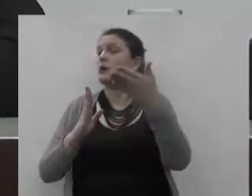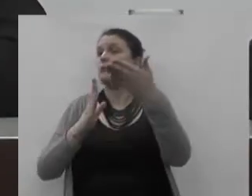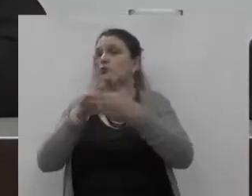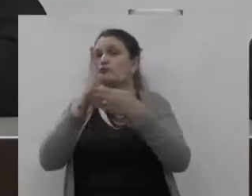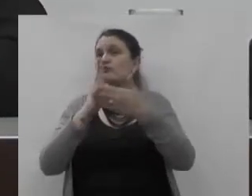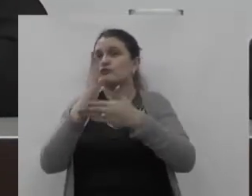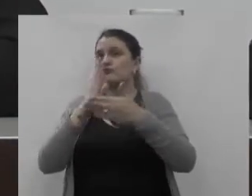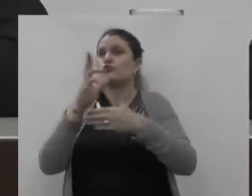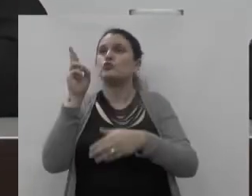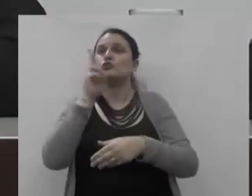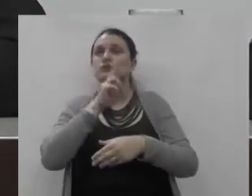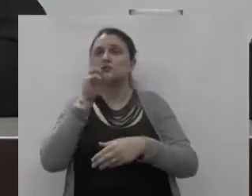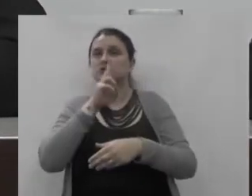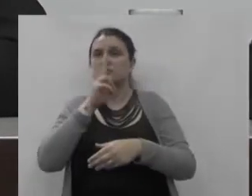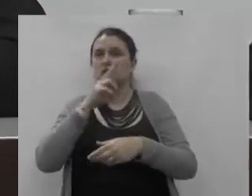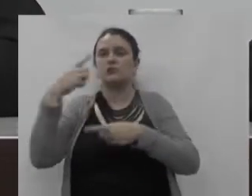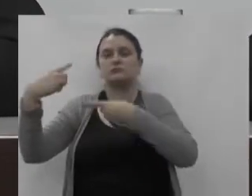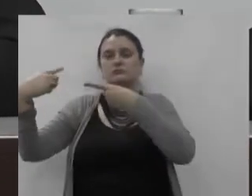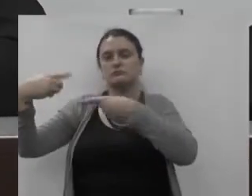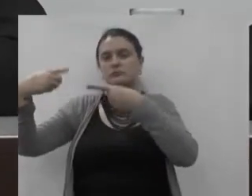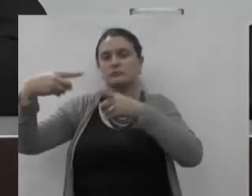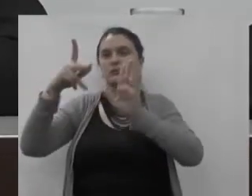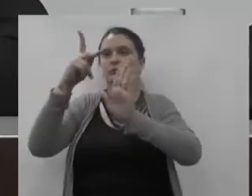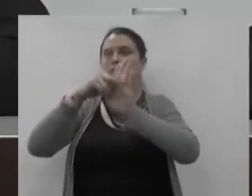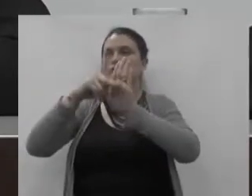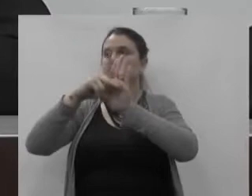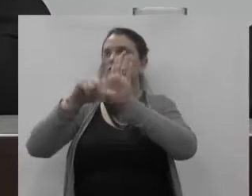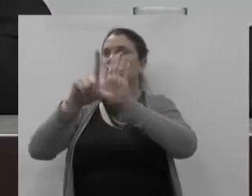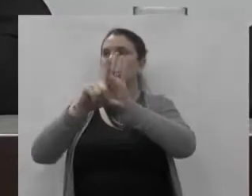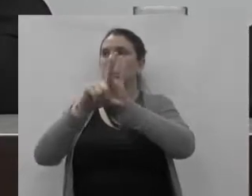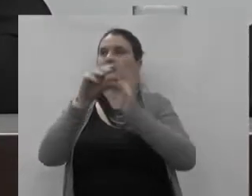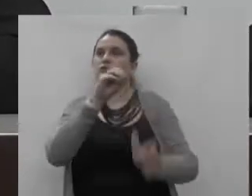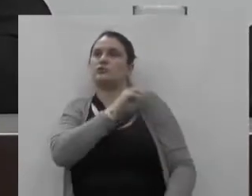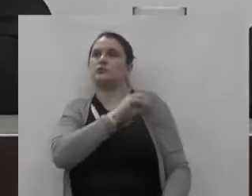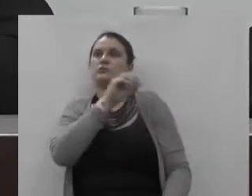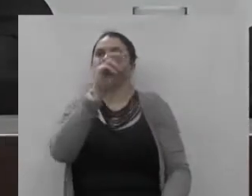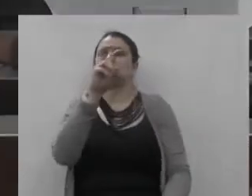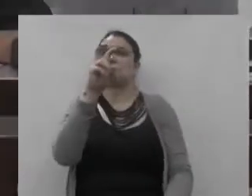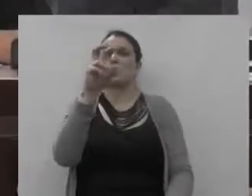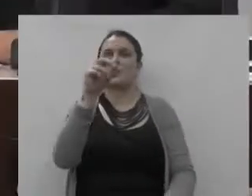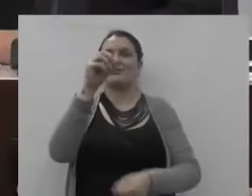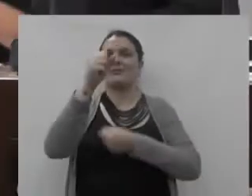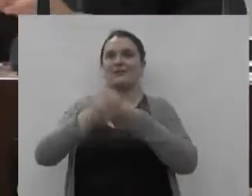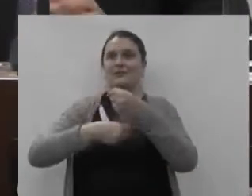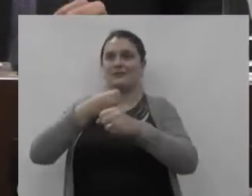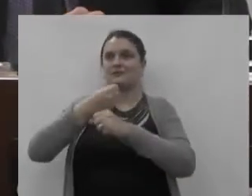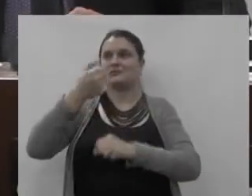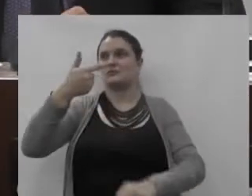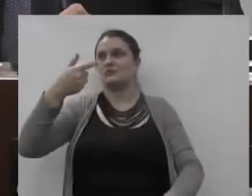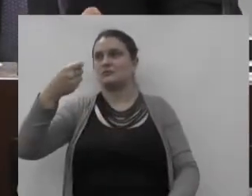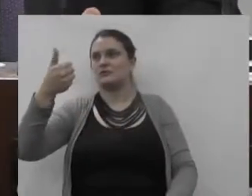Aprovado, então, o regime de urgência no projeto de lei ordinário número 50/2018.